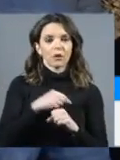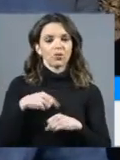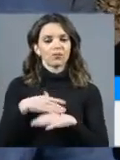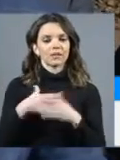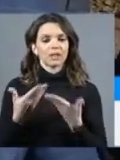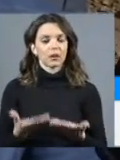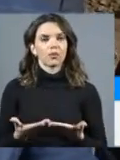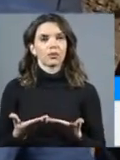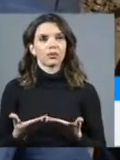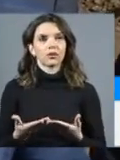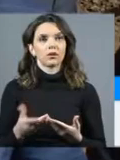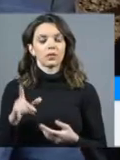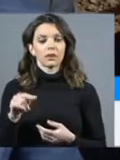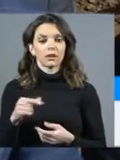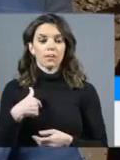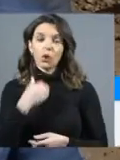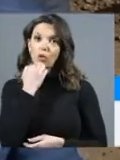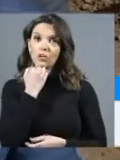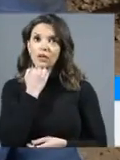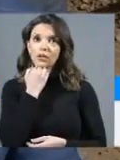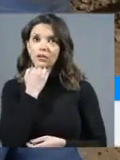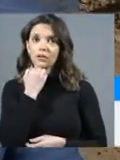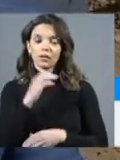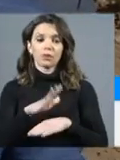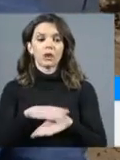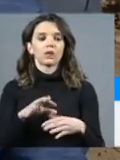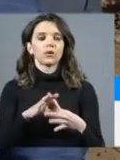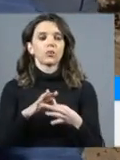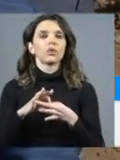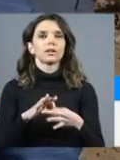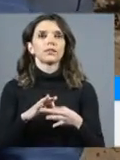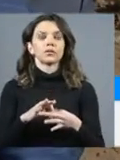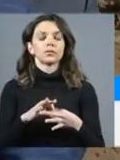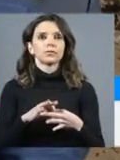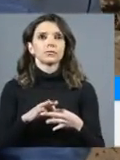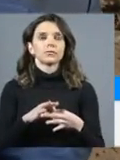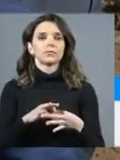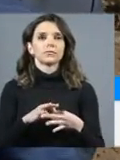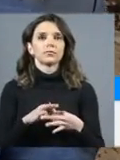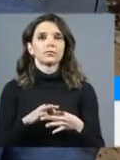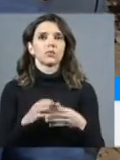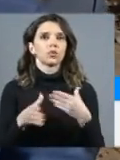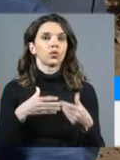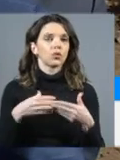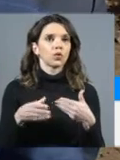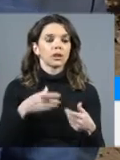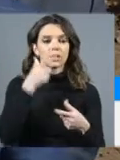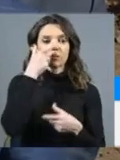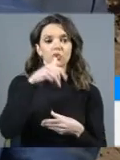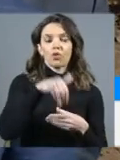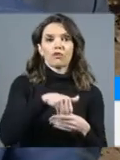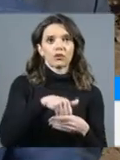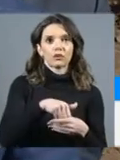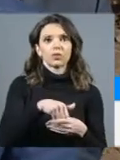em particular também fico satisfeito porque a questão da coligação, como aliás está indicado, é indiferente para o eleitor, vai em coligação ou não